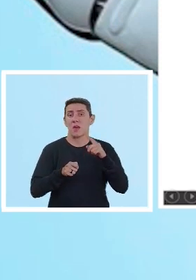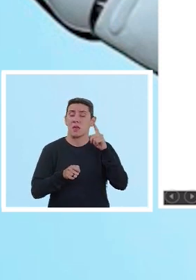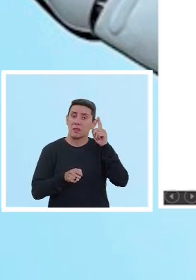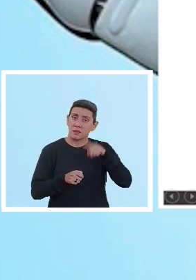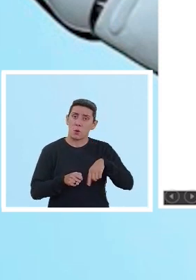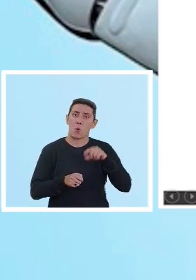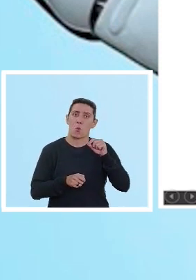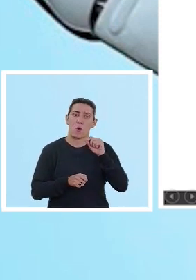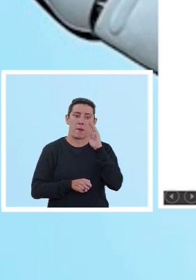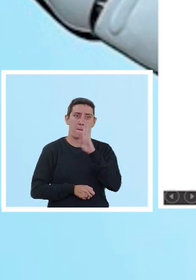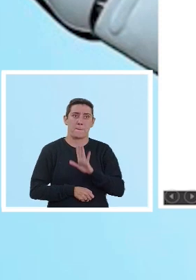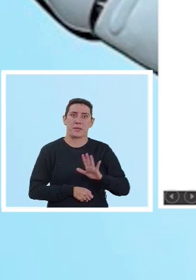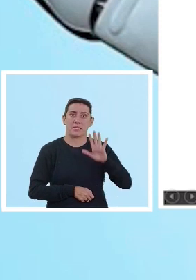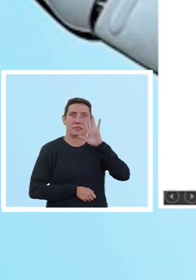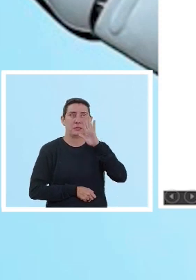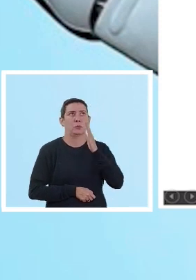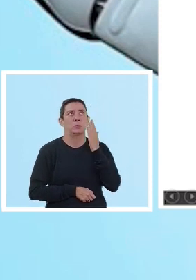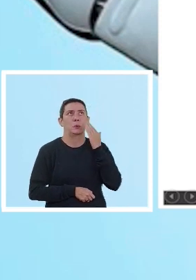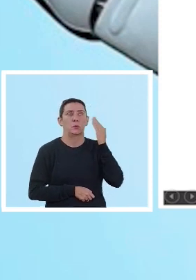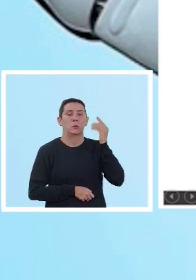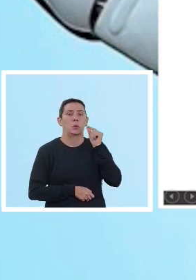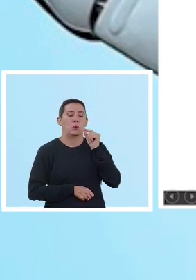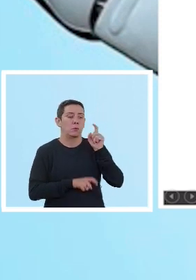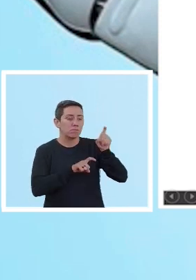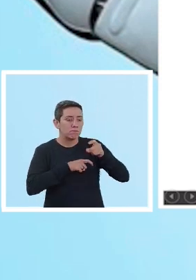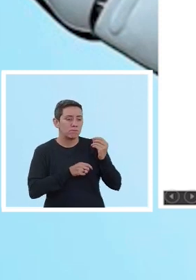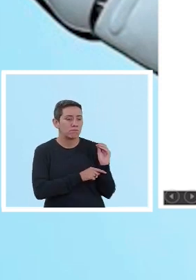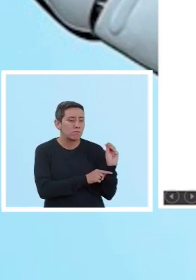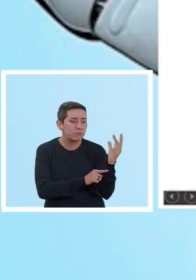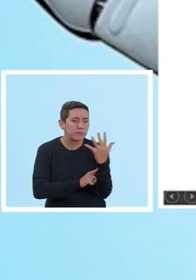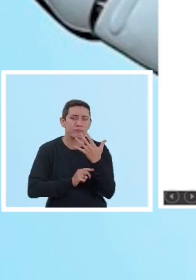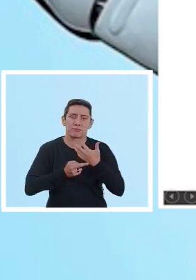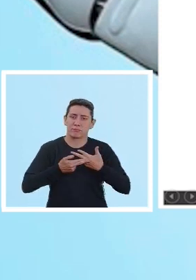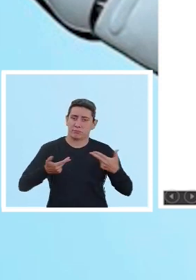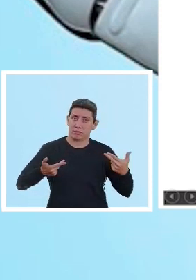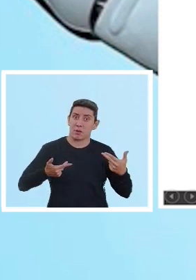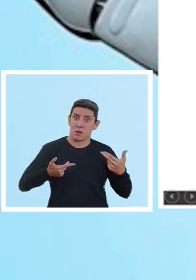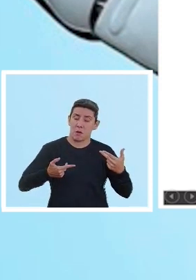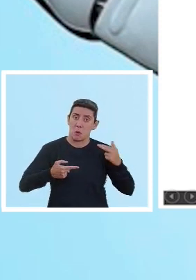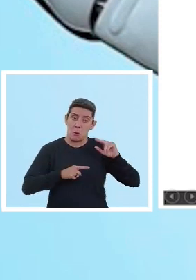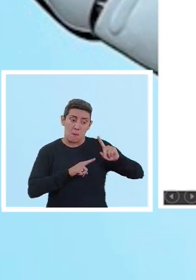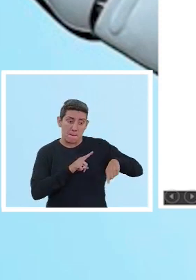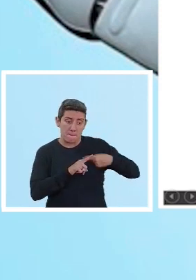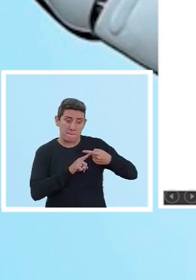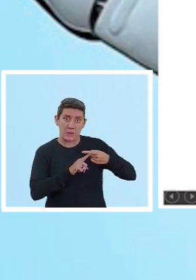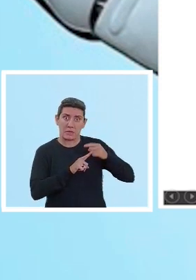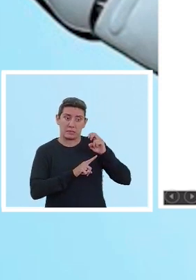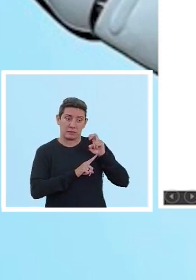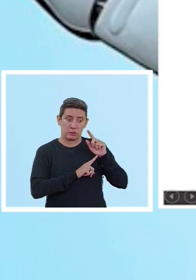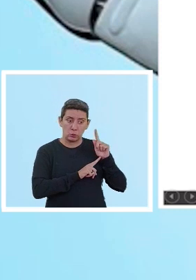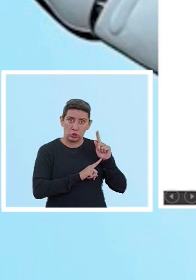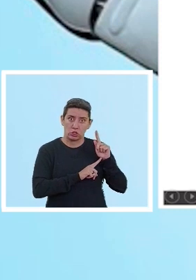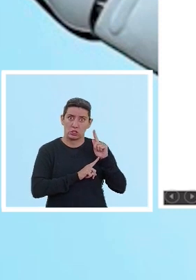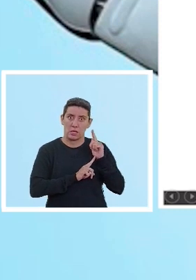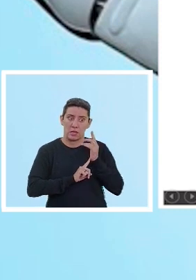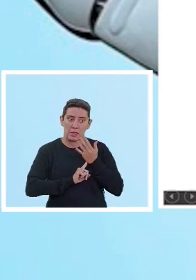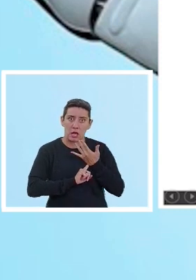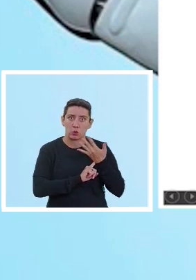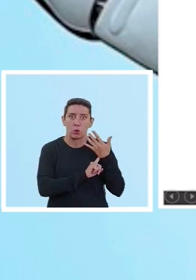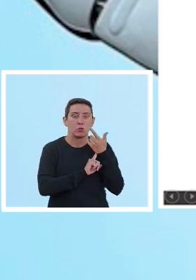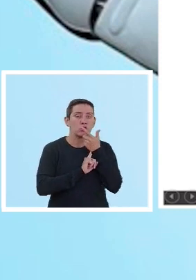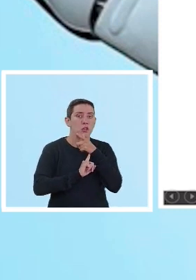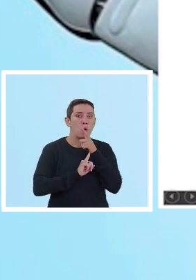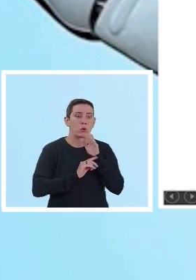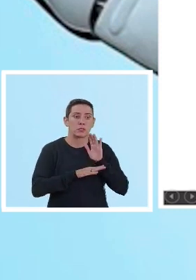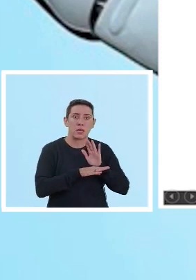agrícola pecuário né E quando a gente traz a tecnologia de 5g onde nós teremos maior acesso